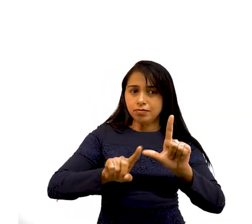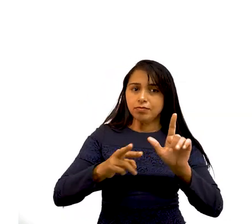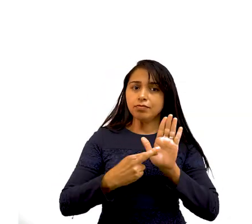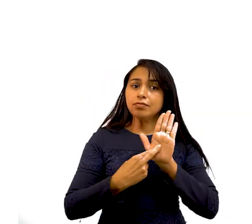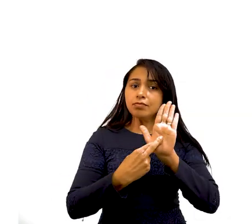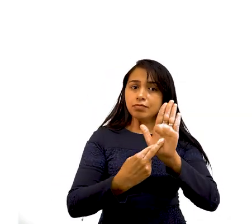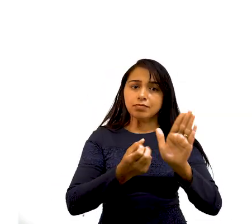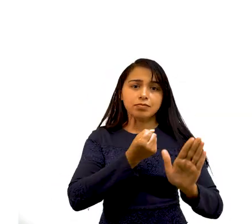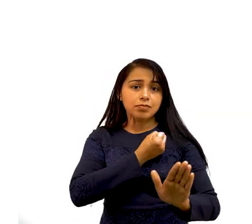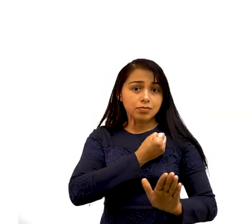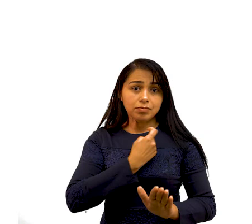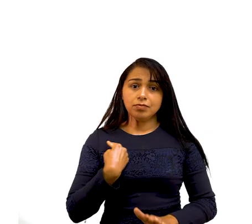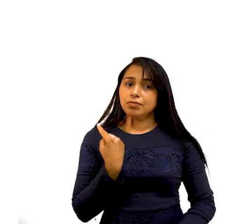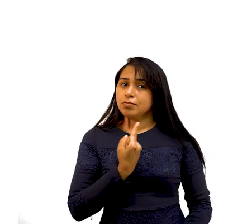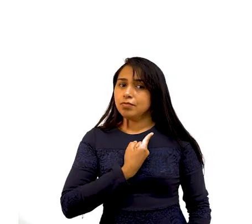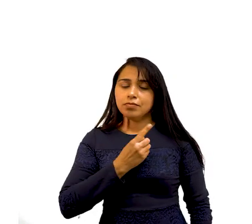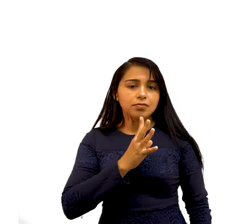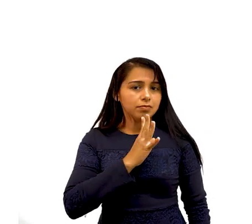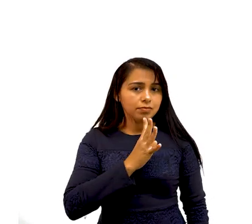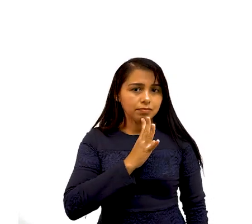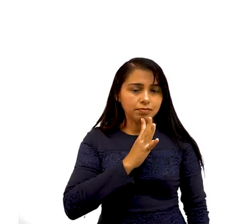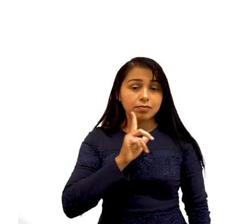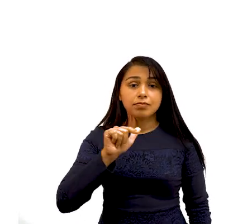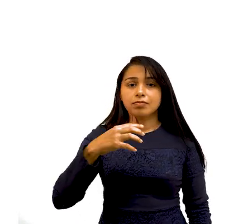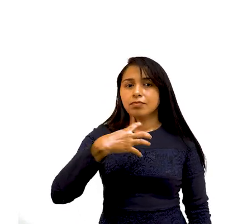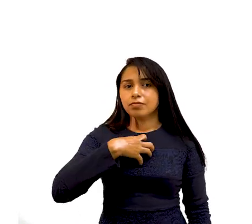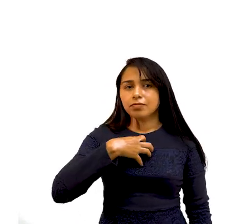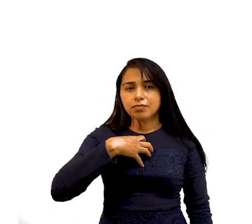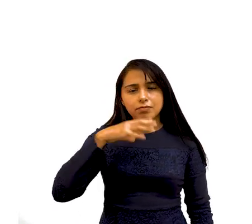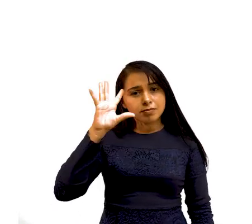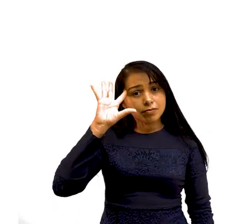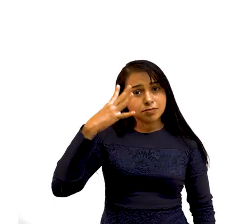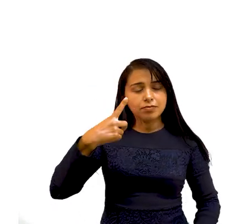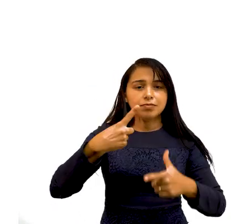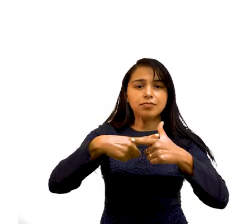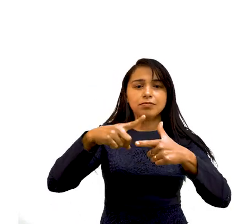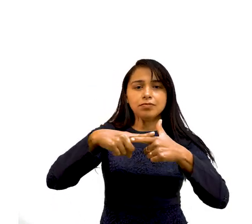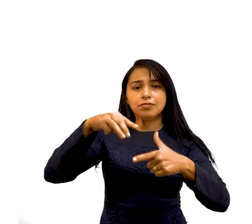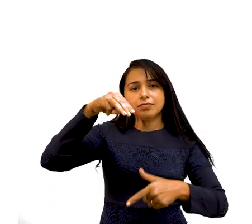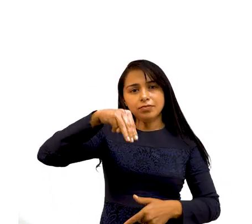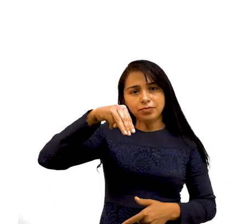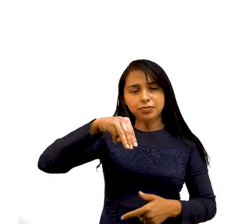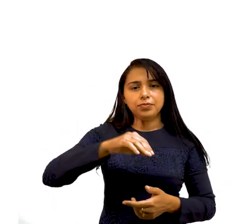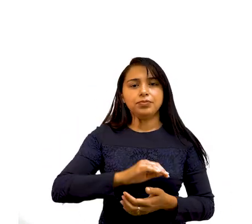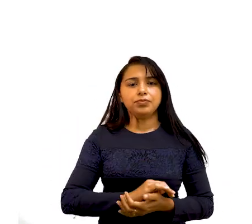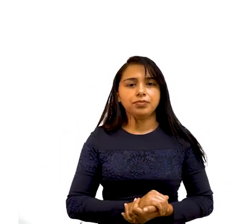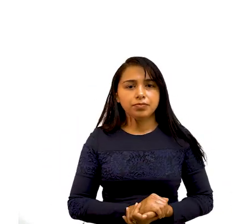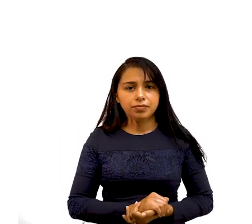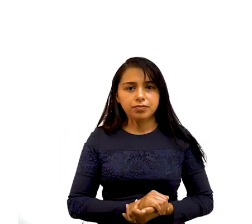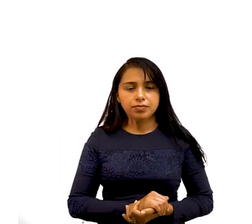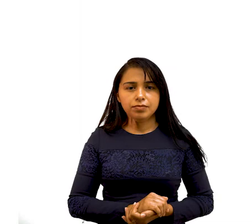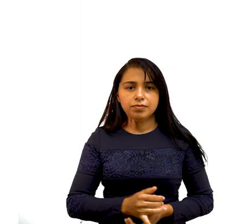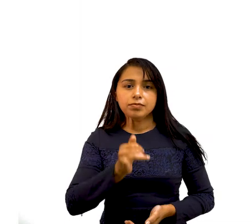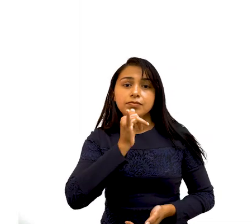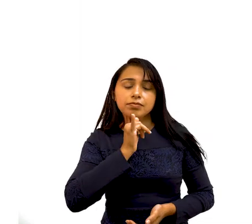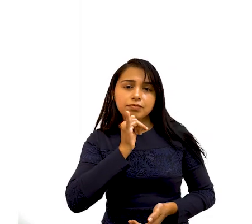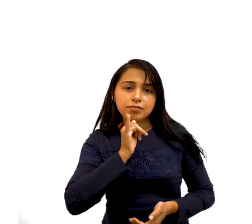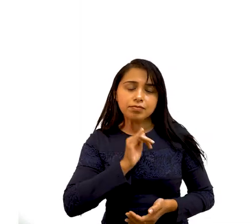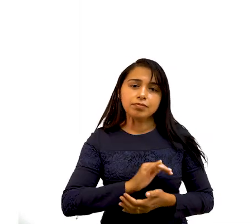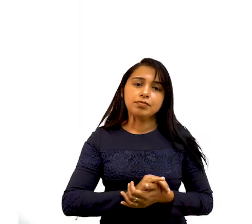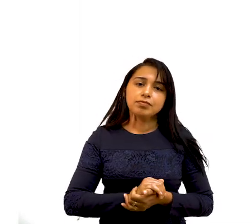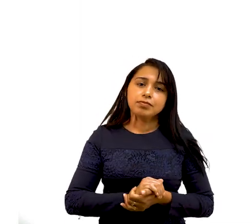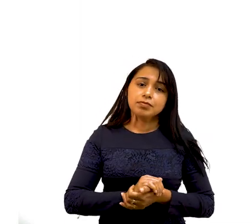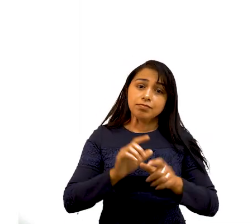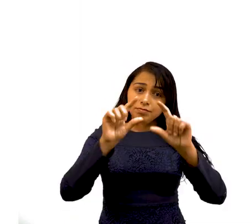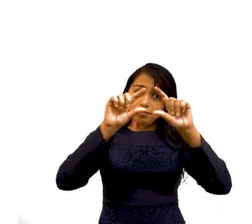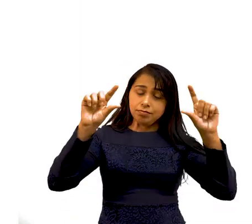usamos uma letra para representar um número desconhecido. Esse procedimento pode nos ajudar a resolver problemas. Então